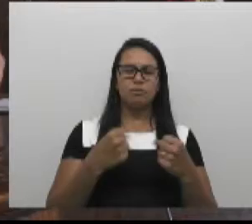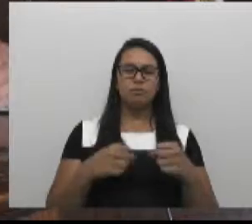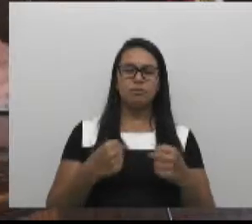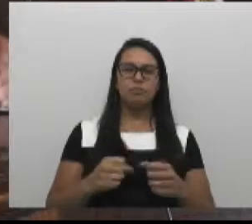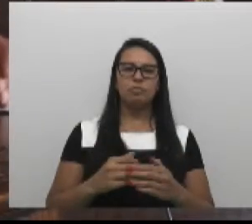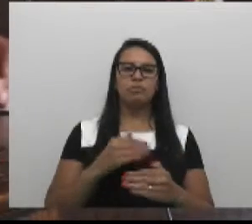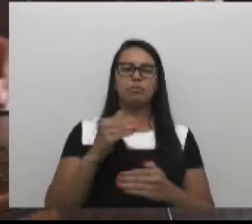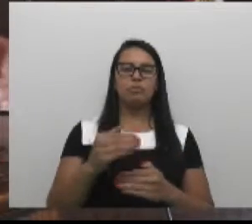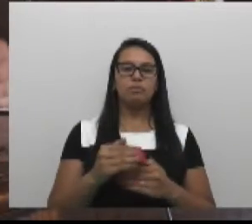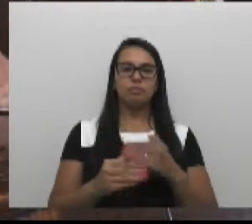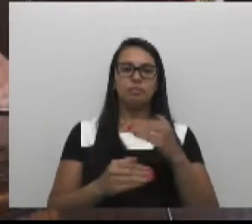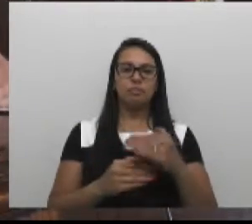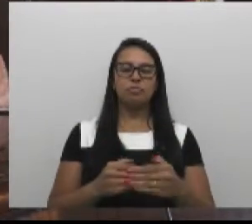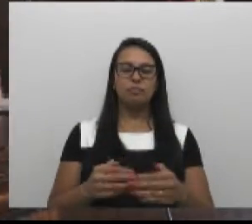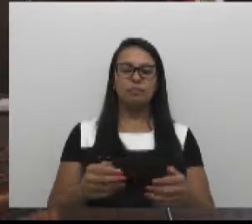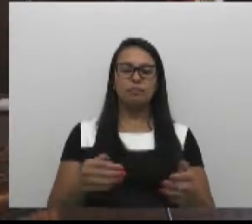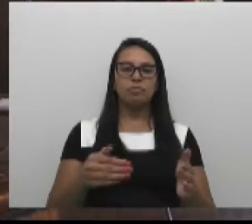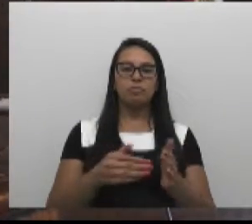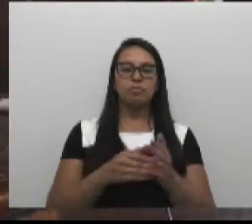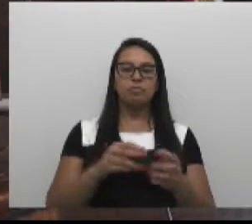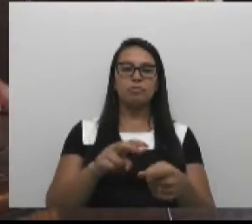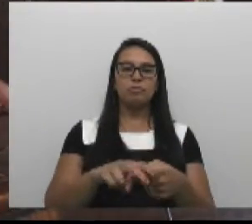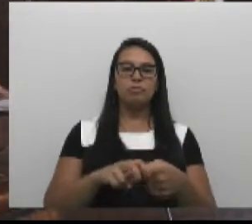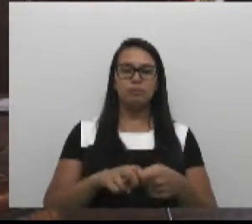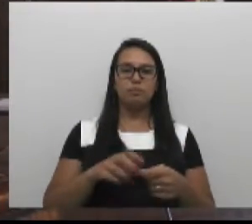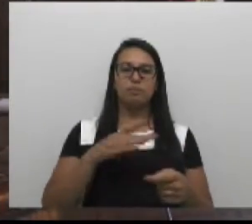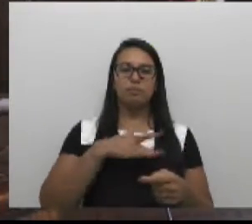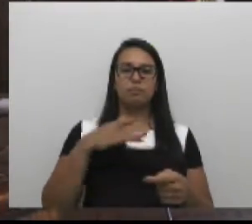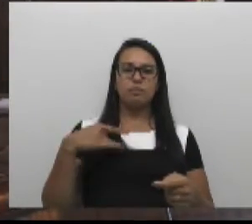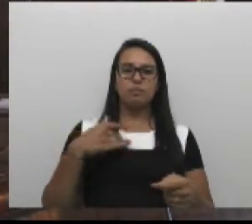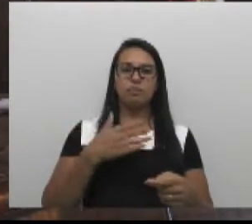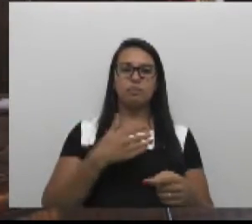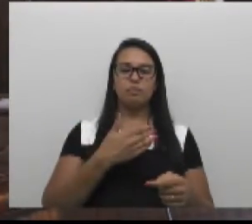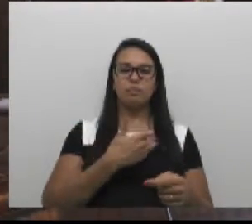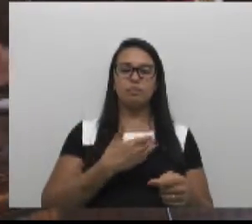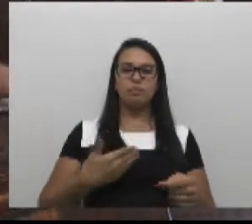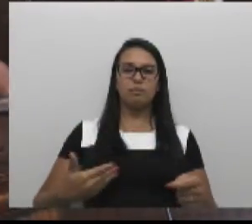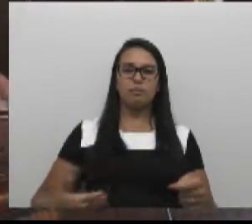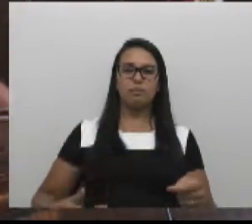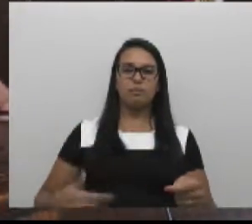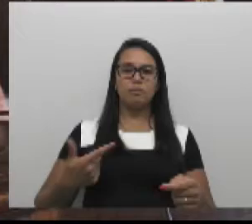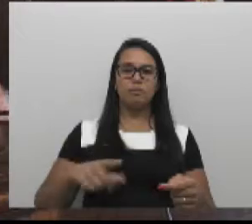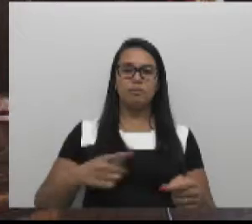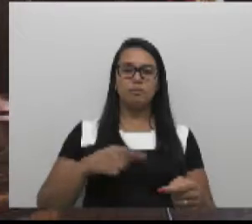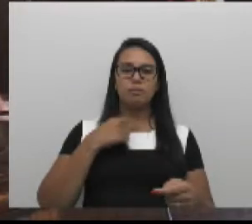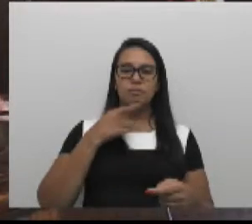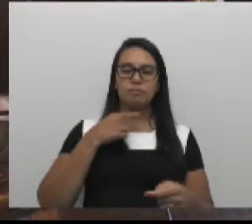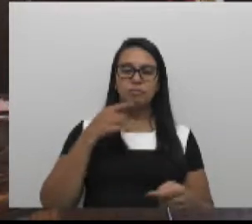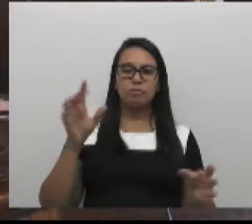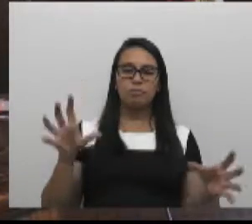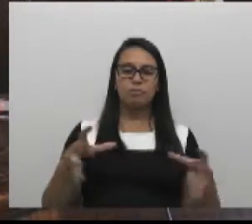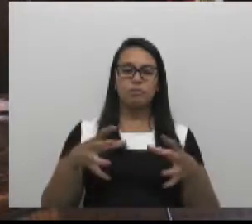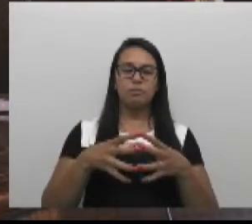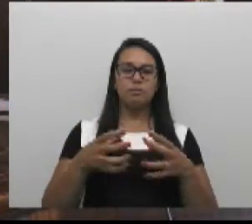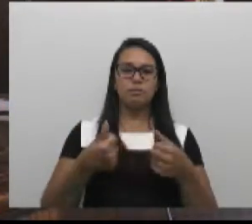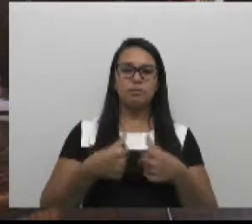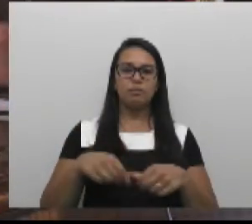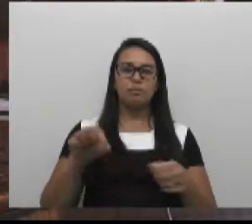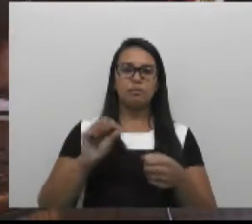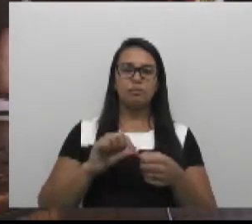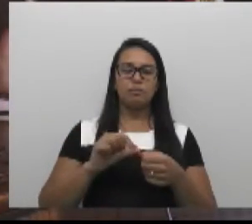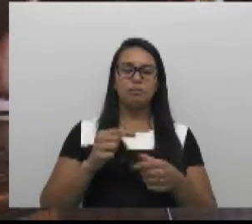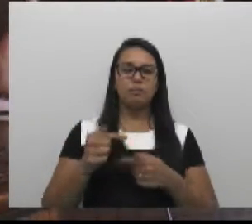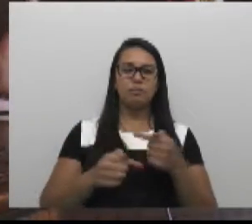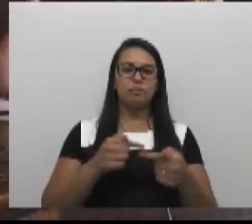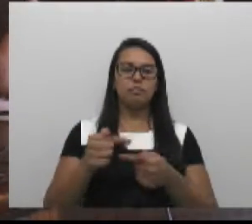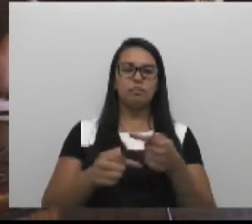saúde pública, e não tenho a menor dúvida que essa comissão está sendo formada para desenvolver esse setor que tanto tempo